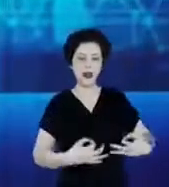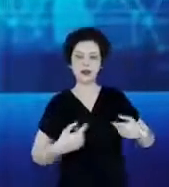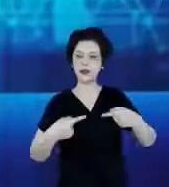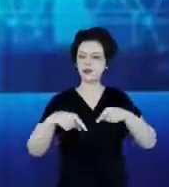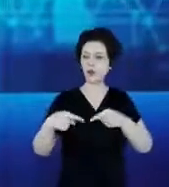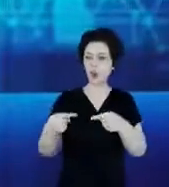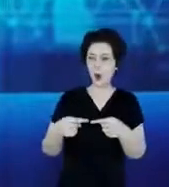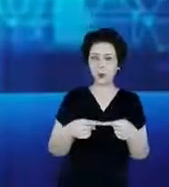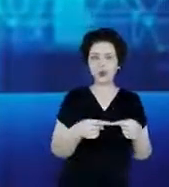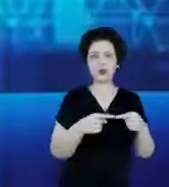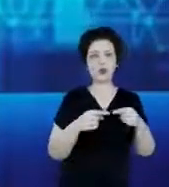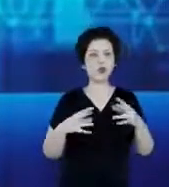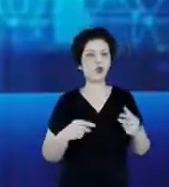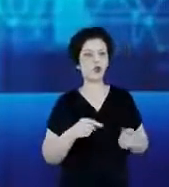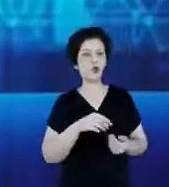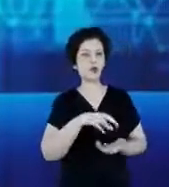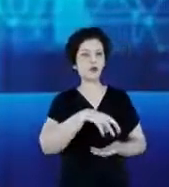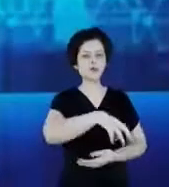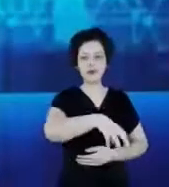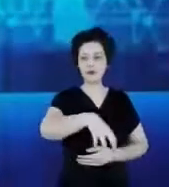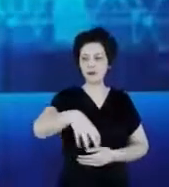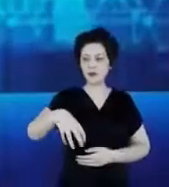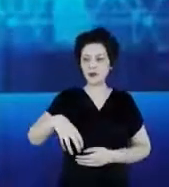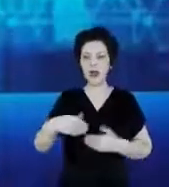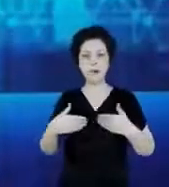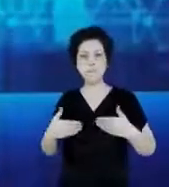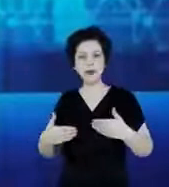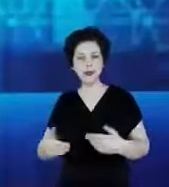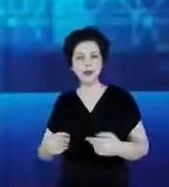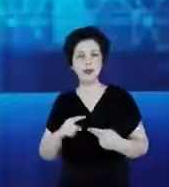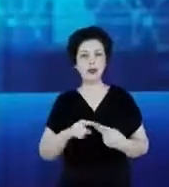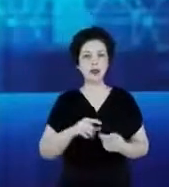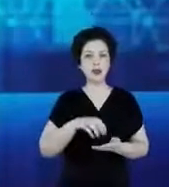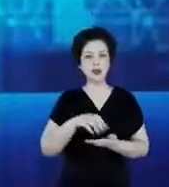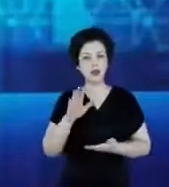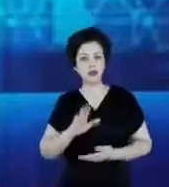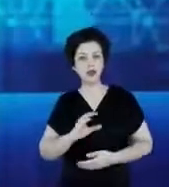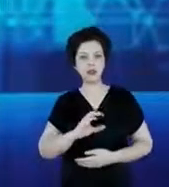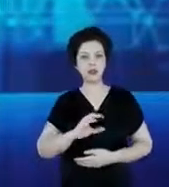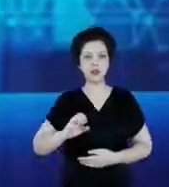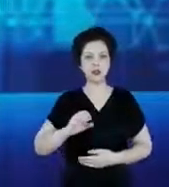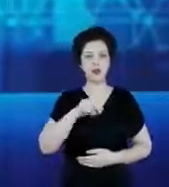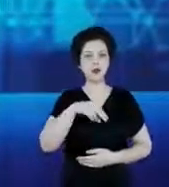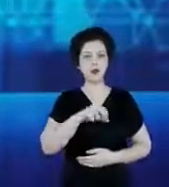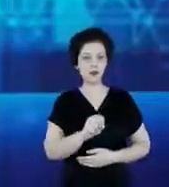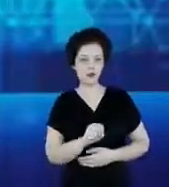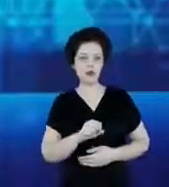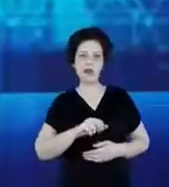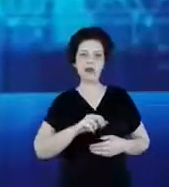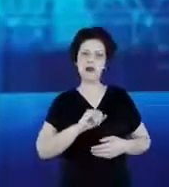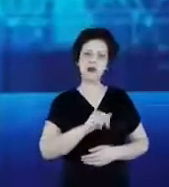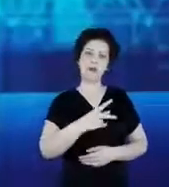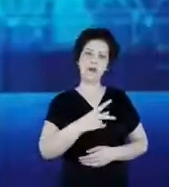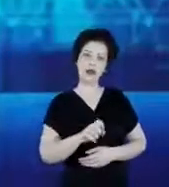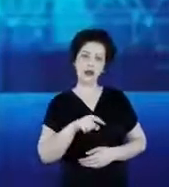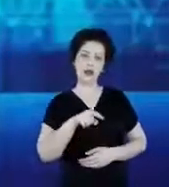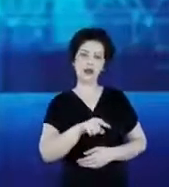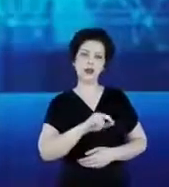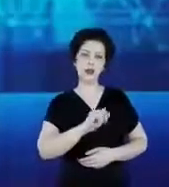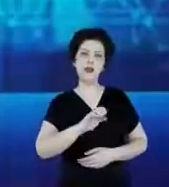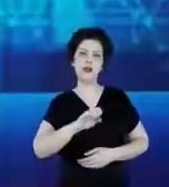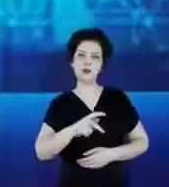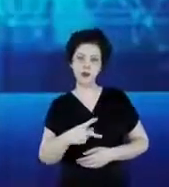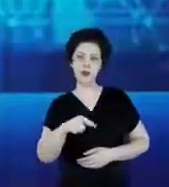estruturadas de todas as instituições do setor, Ministério, ANEEL, CCE, ONS e EPE. Então, essa